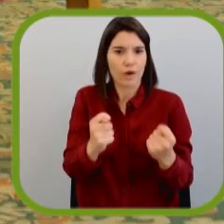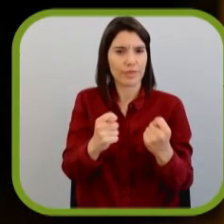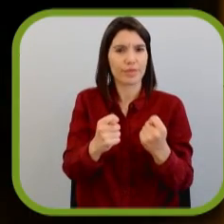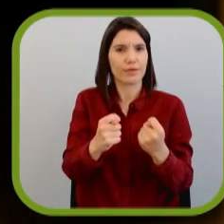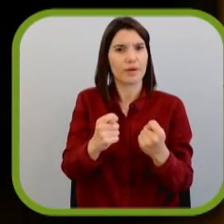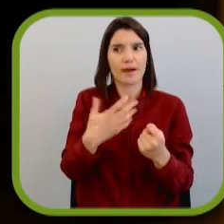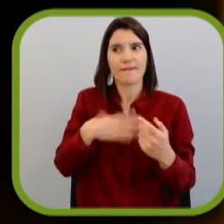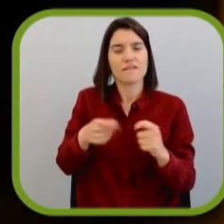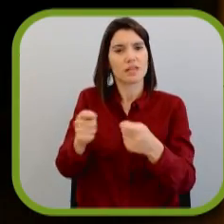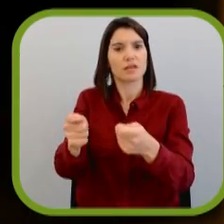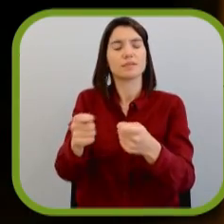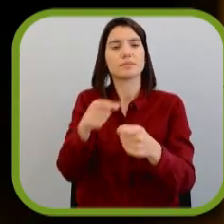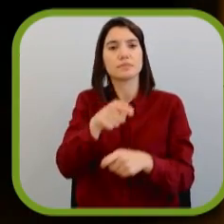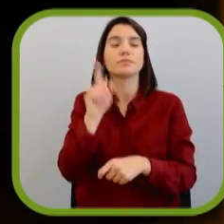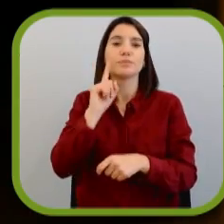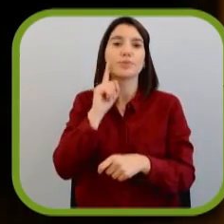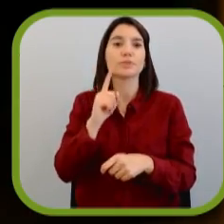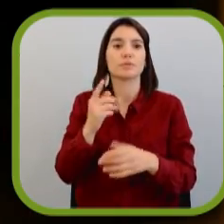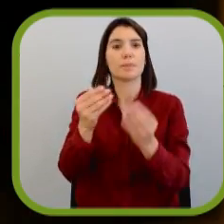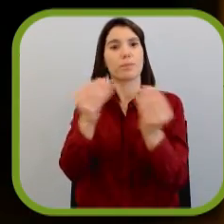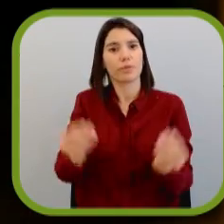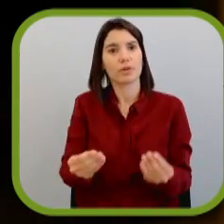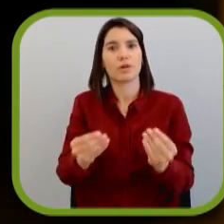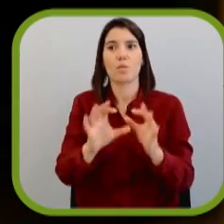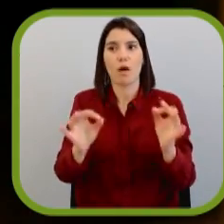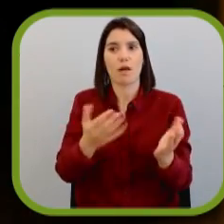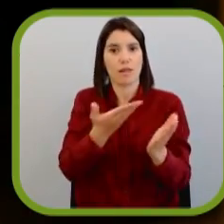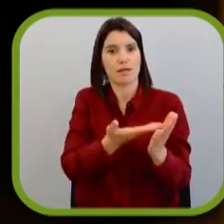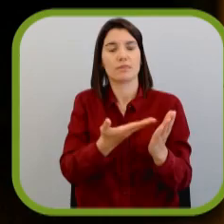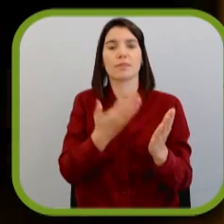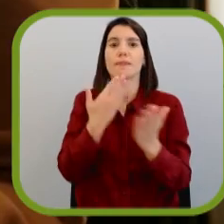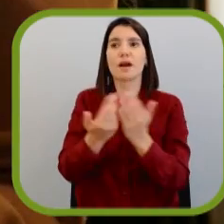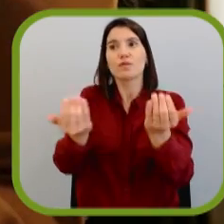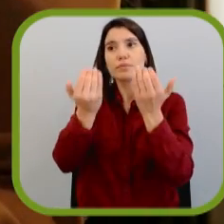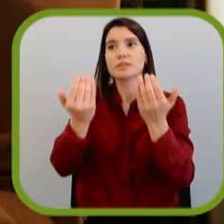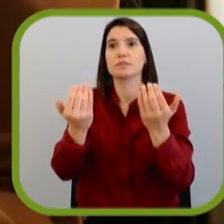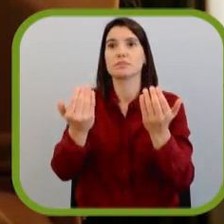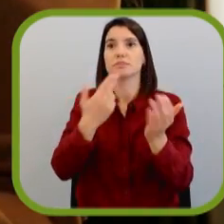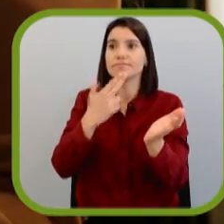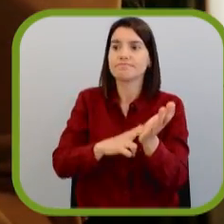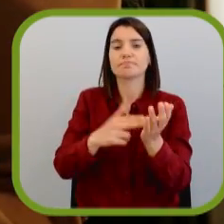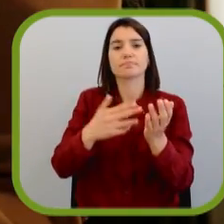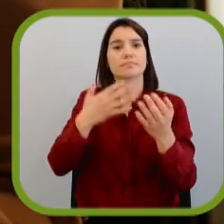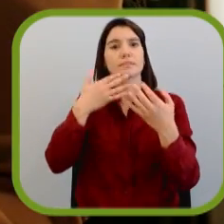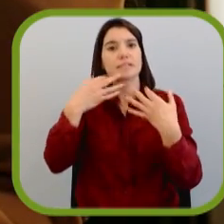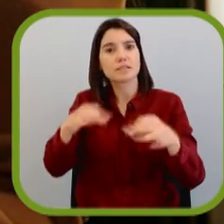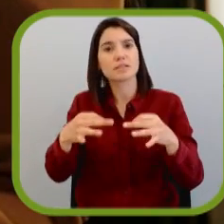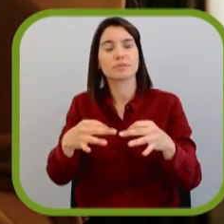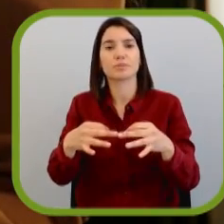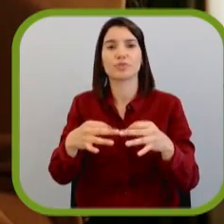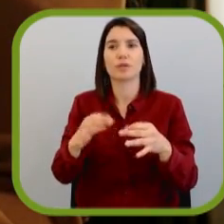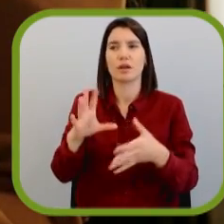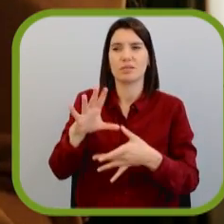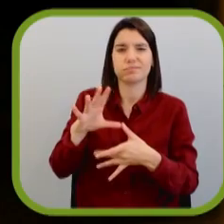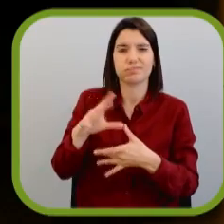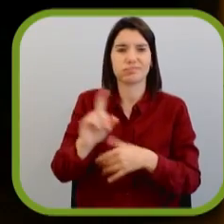e ódio. Por isso considero cada vez mais importante existirem plataformas destas que partilhem a informação, lá está, de forma simples,